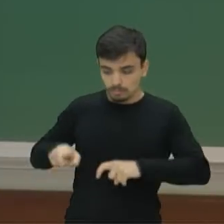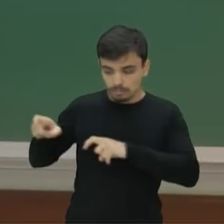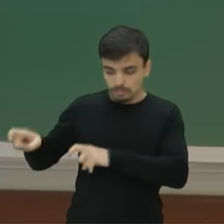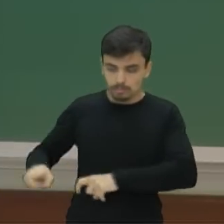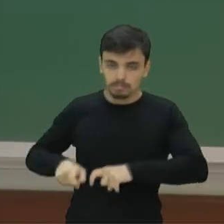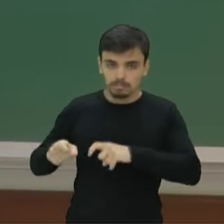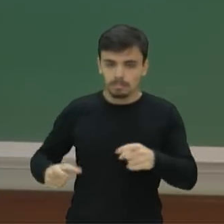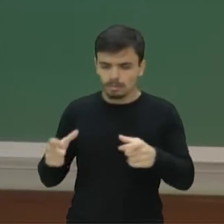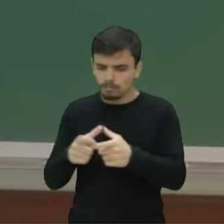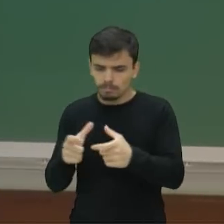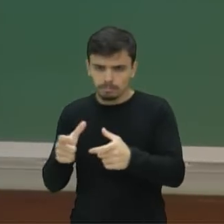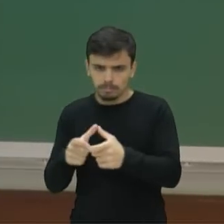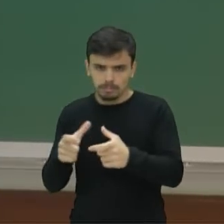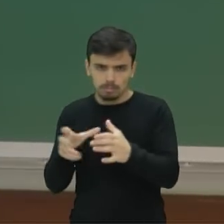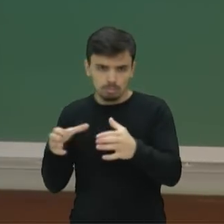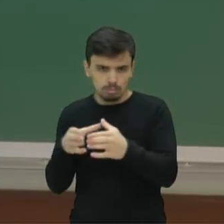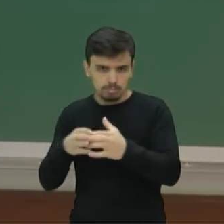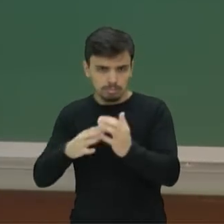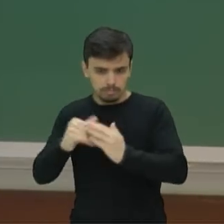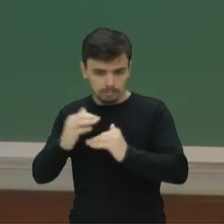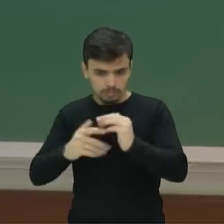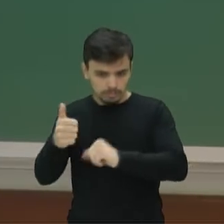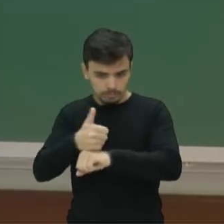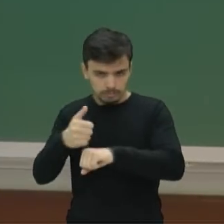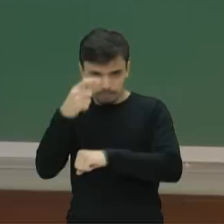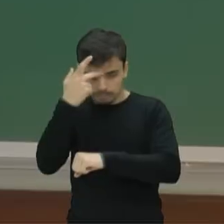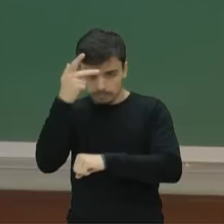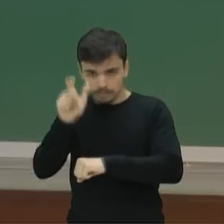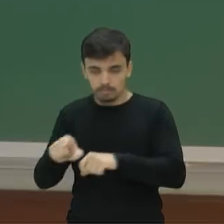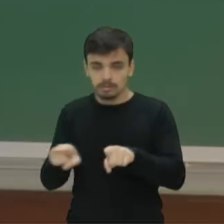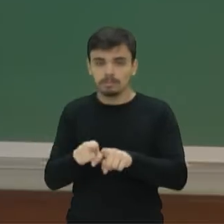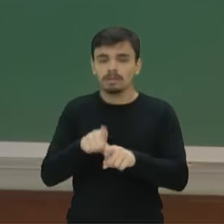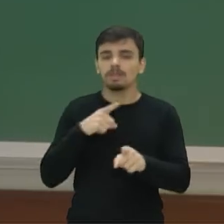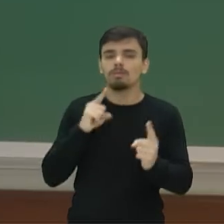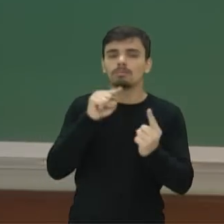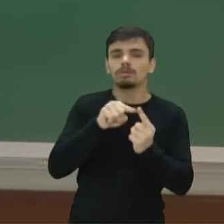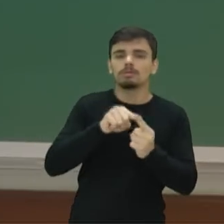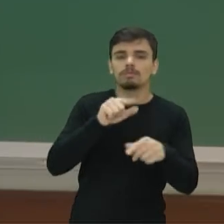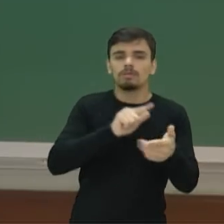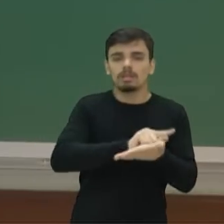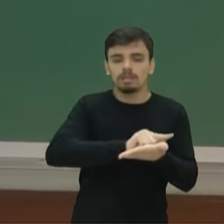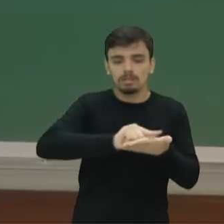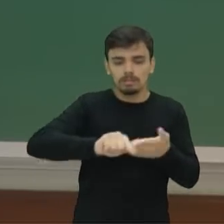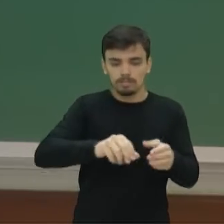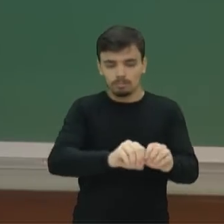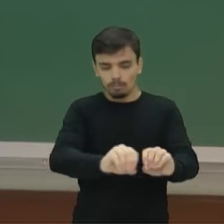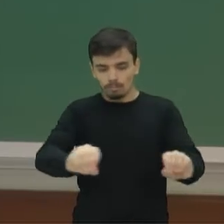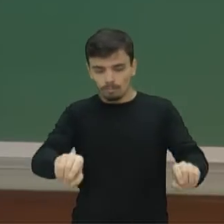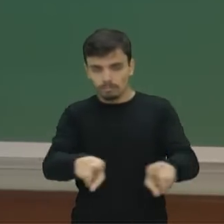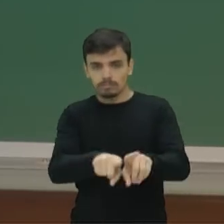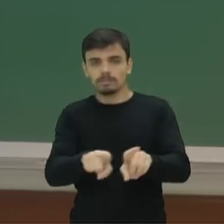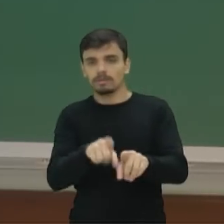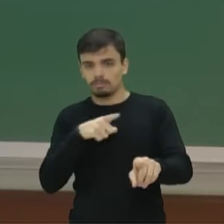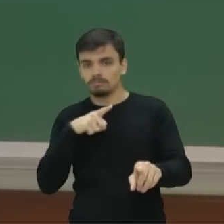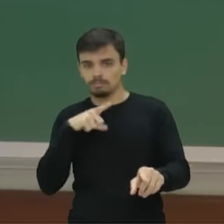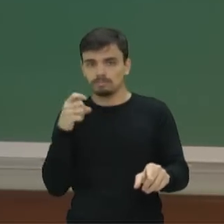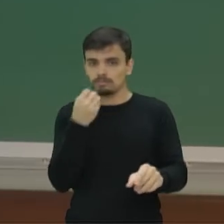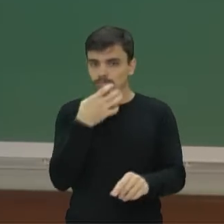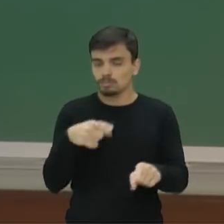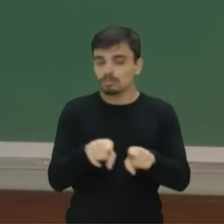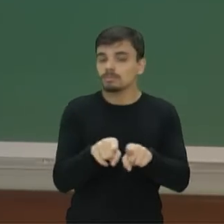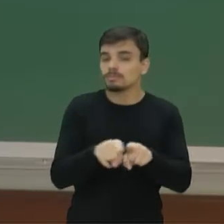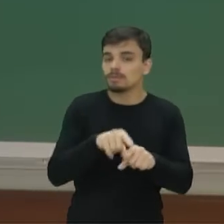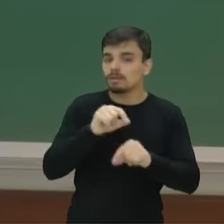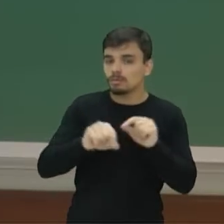por pequenos produtores que têm por objetivo limpar o solo de uma forma bastante eficaz e